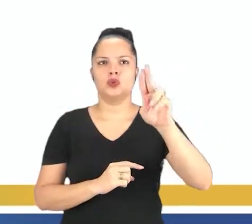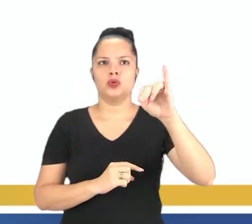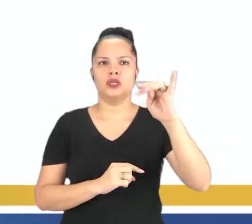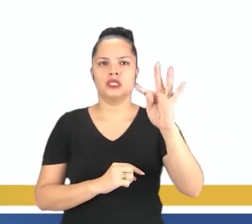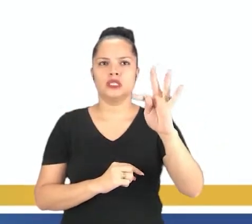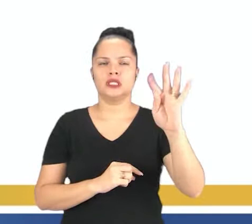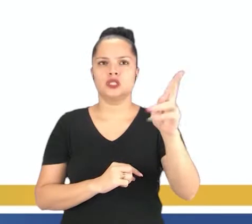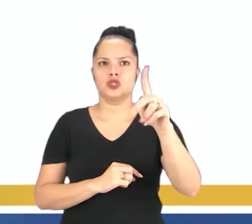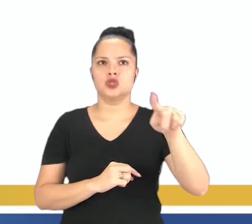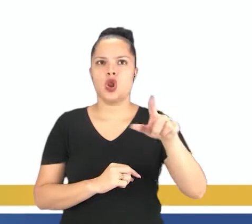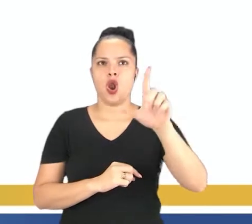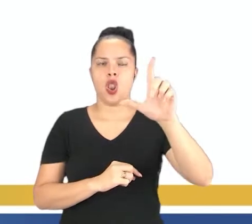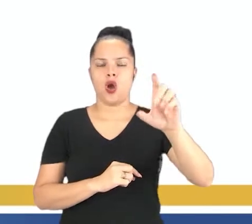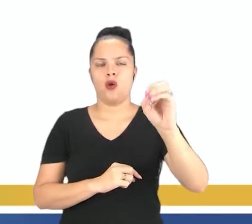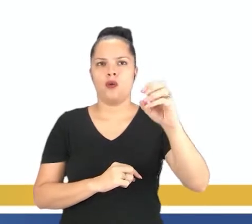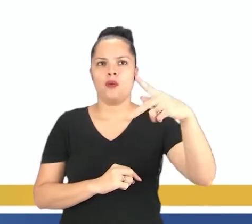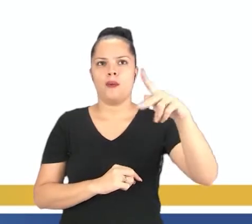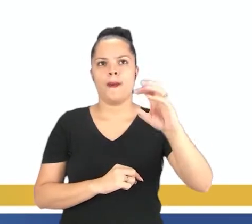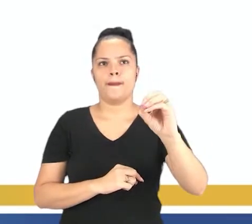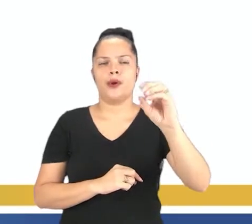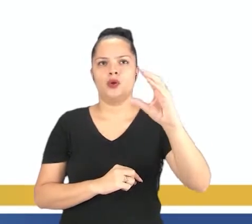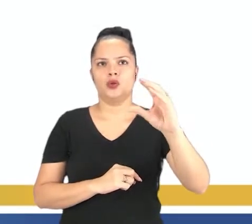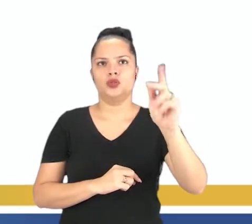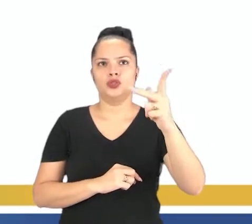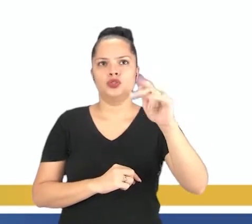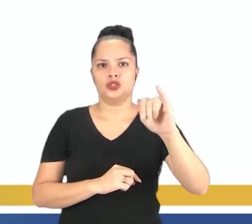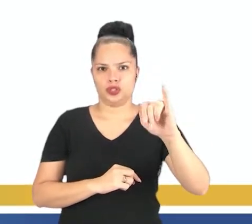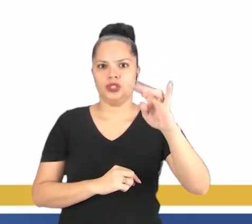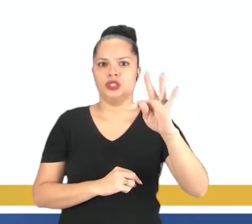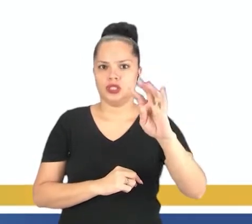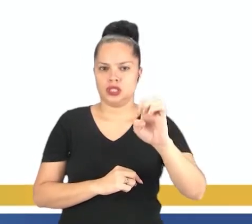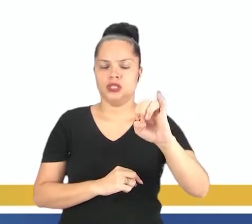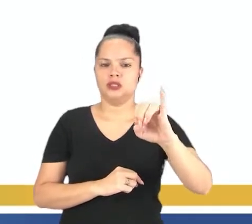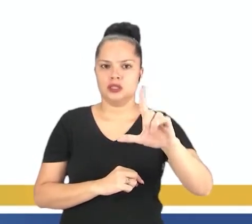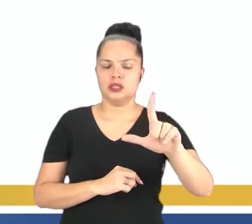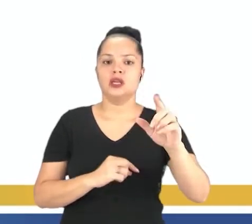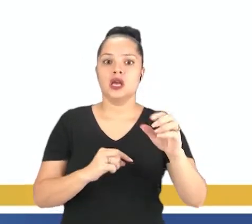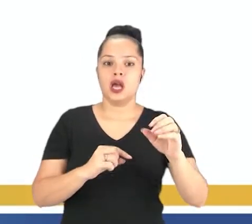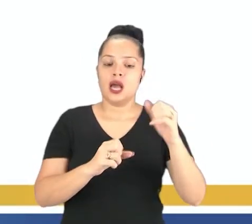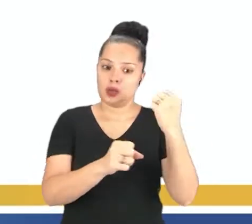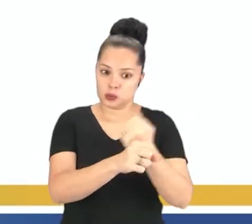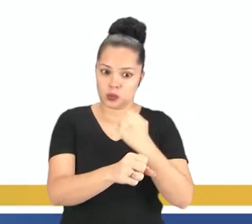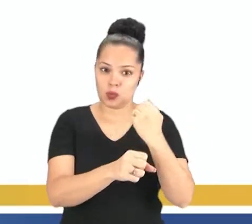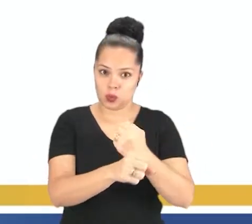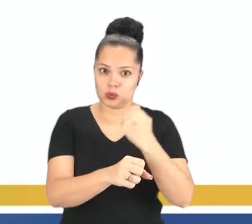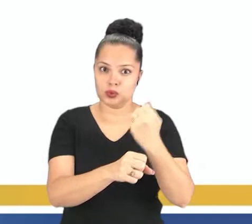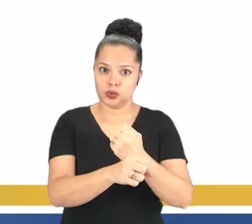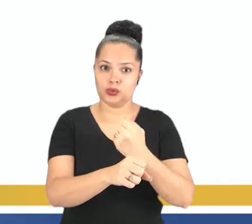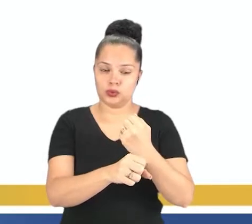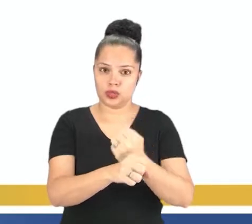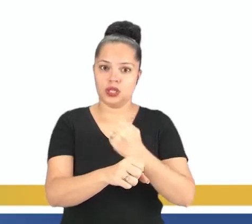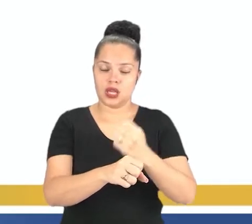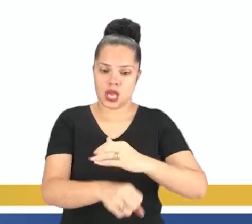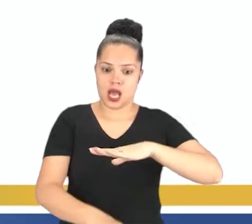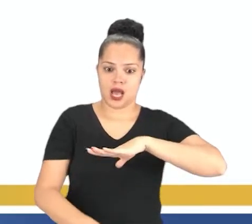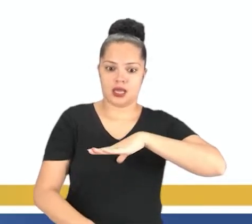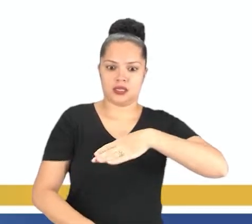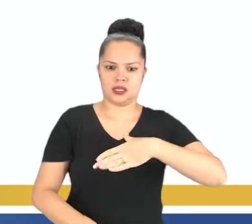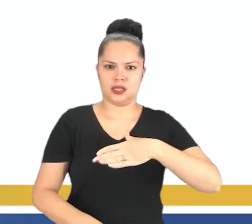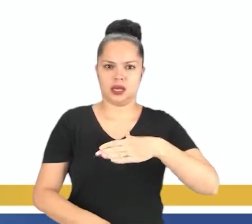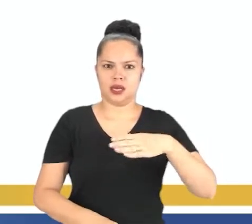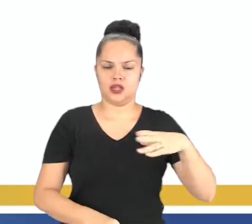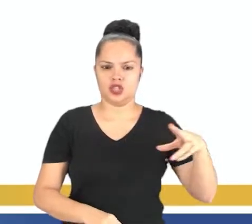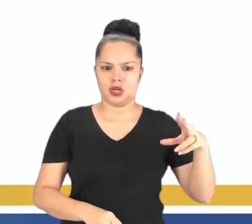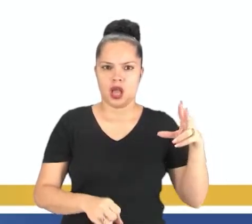dizia que a cidade deveria ser construída no local onde o povo encontrasse uma águia devorando uma